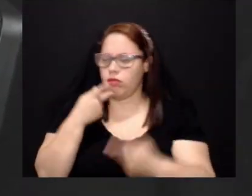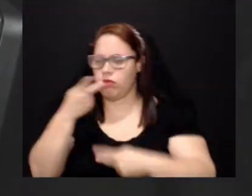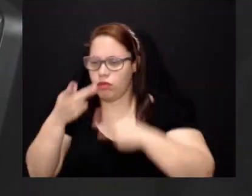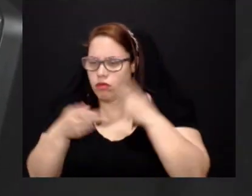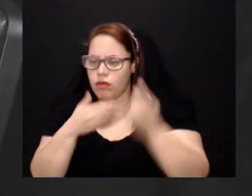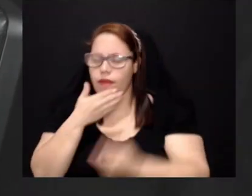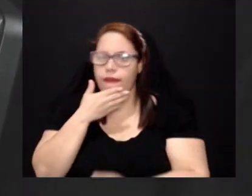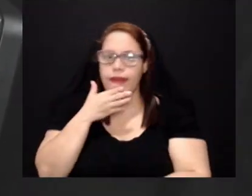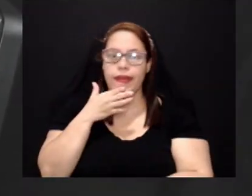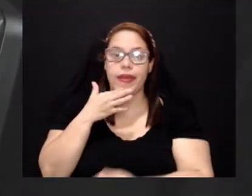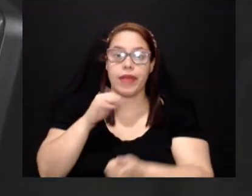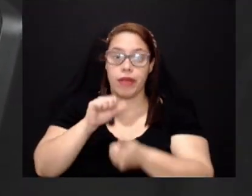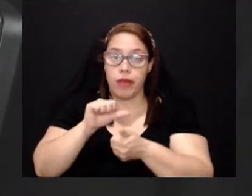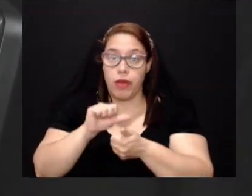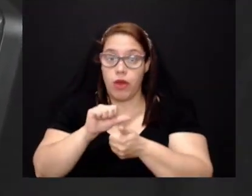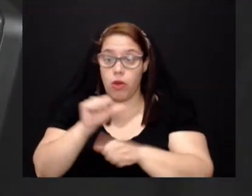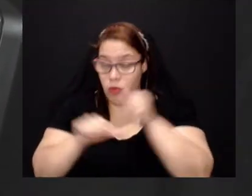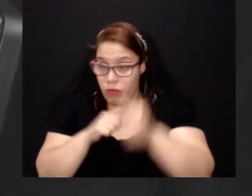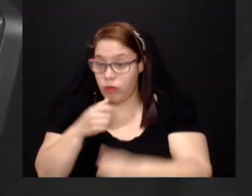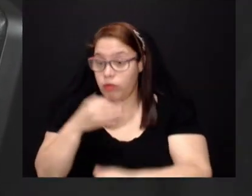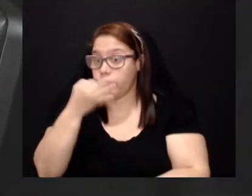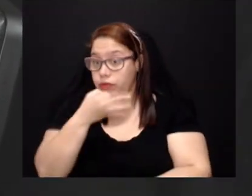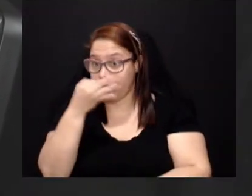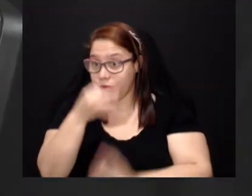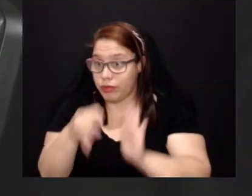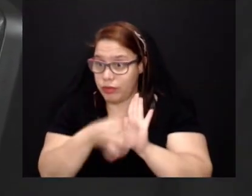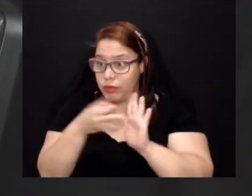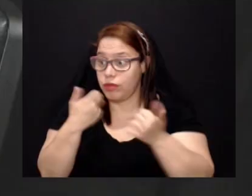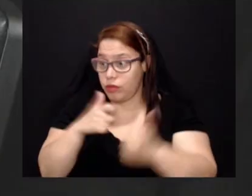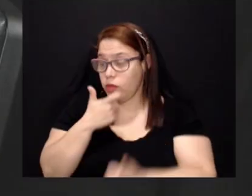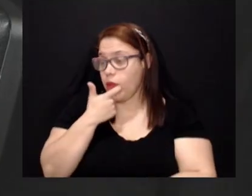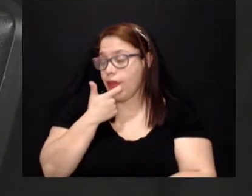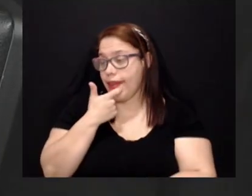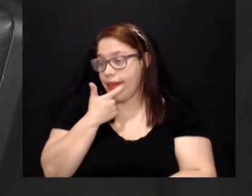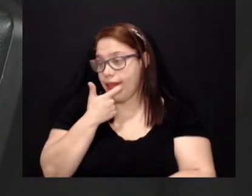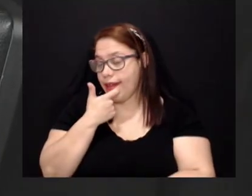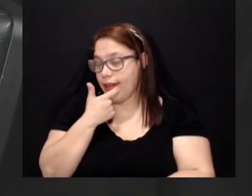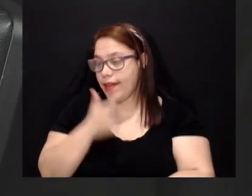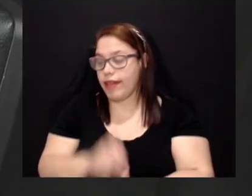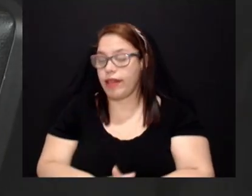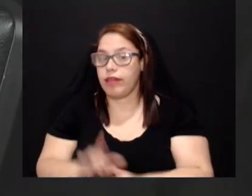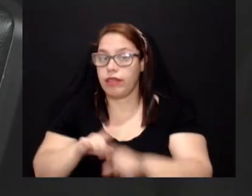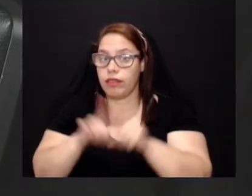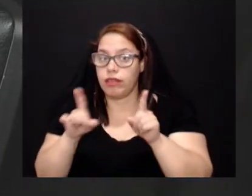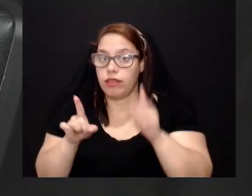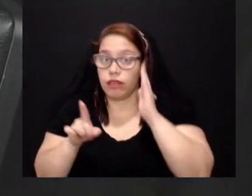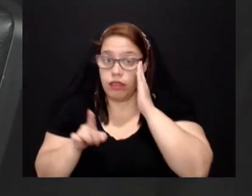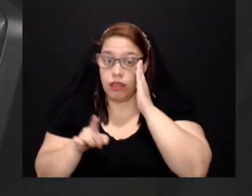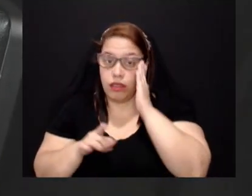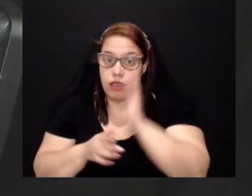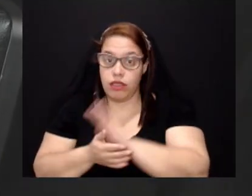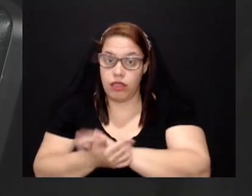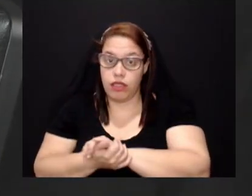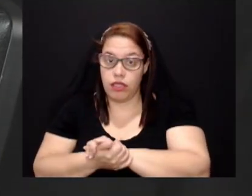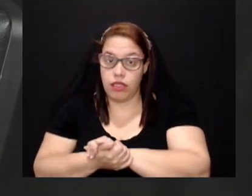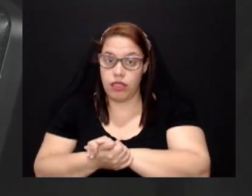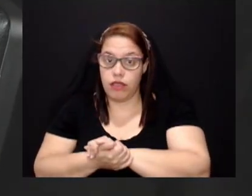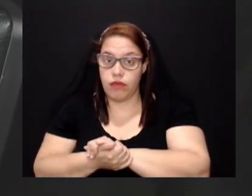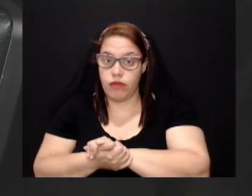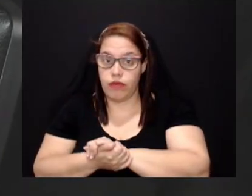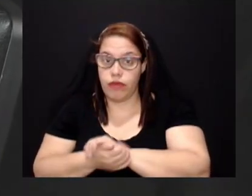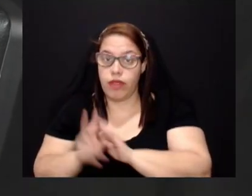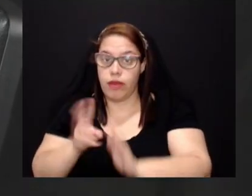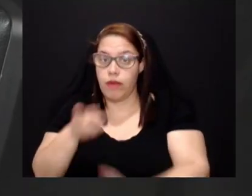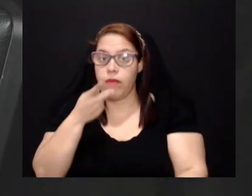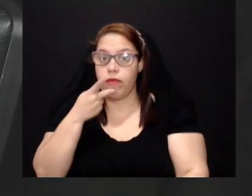de opinião, se assim for convencida, né? Mas eu sempre falo para